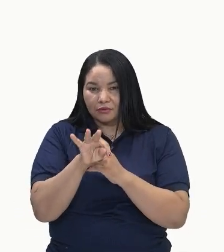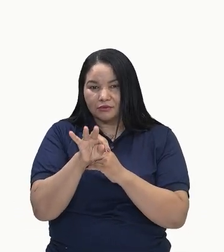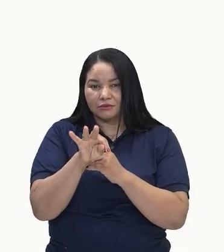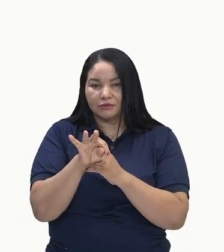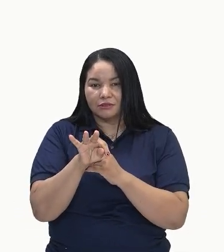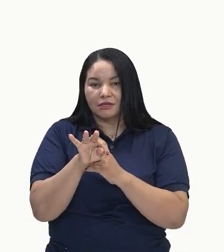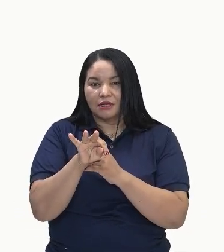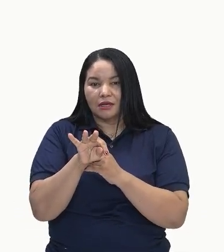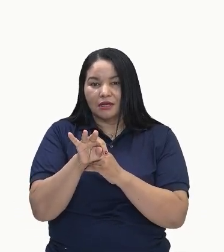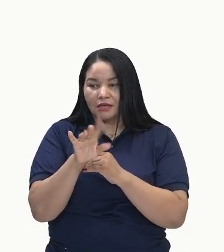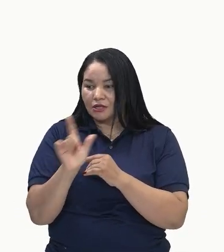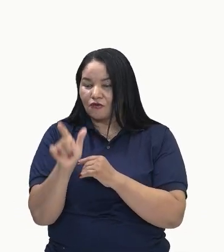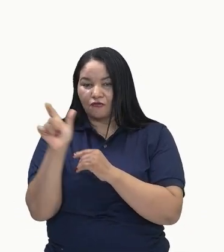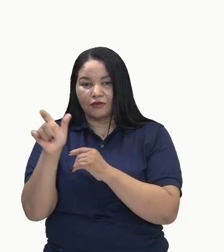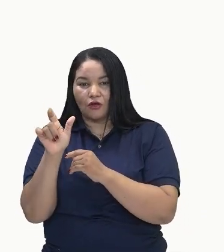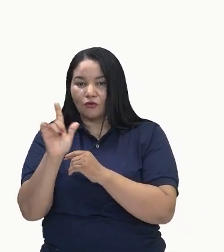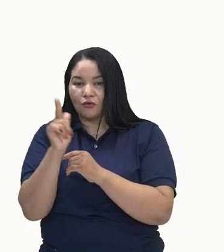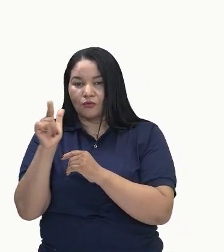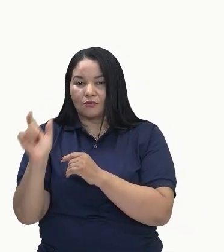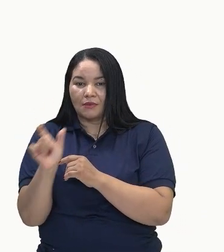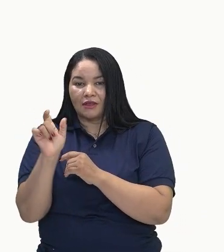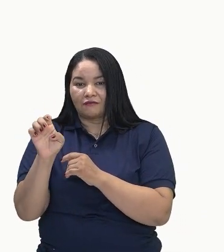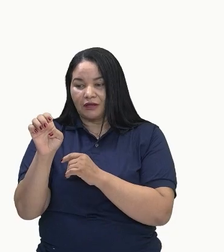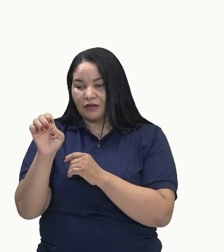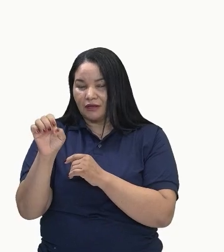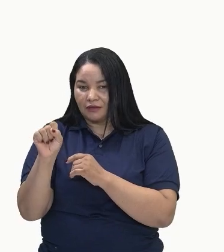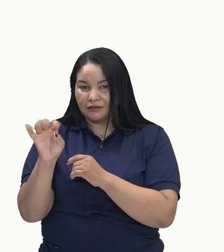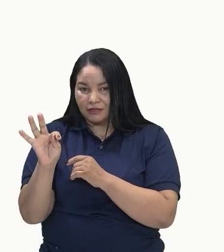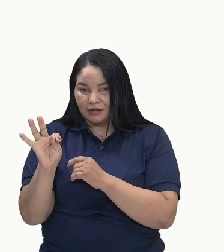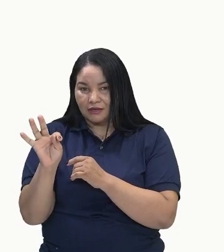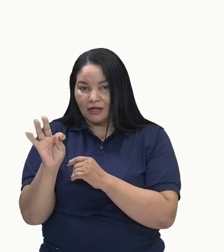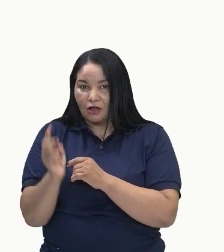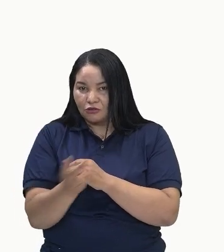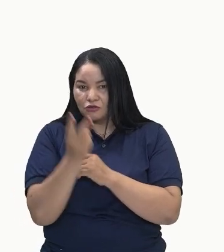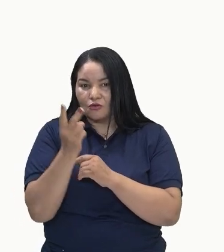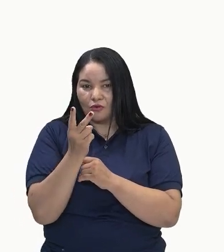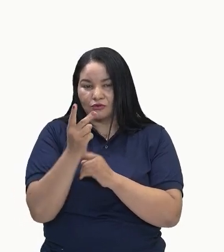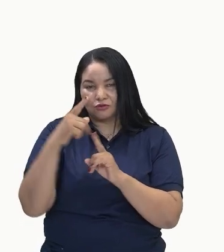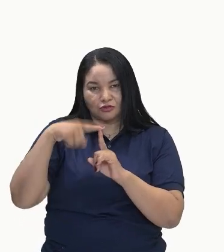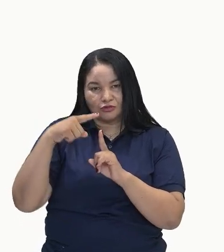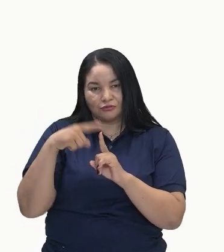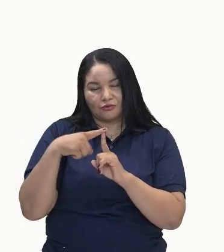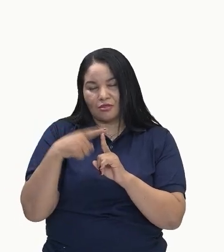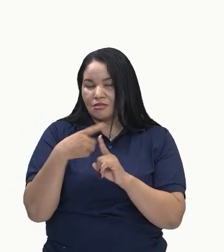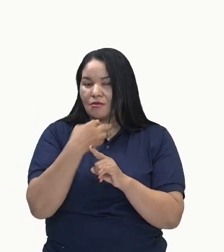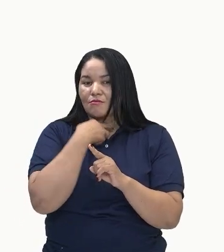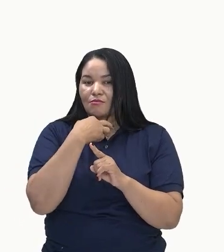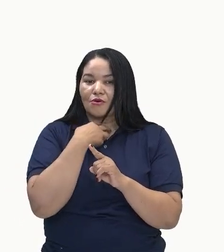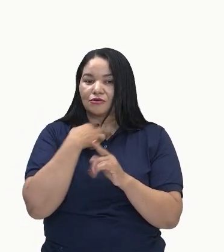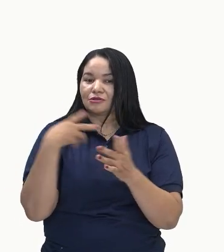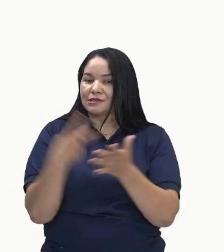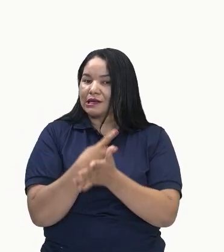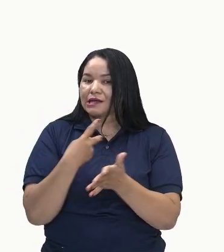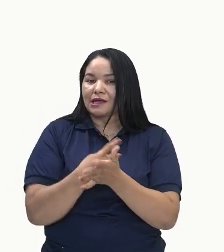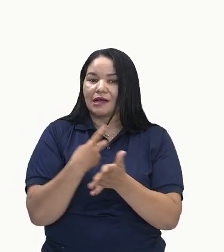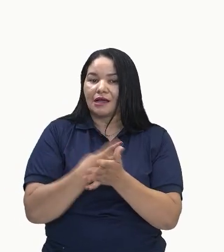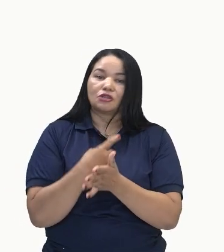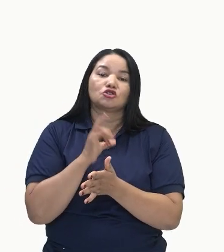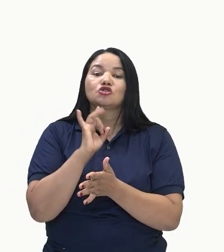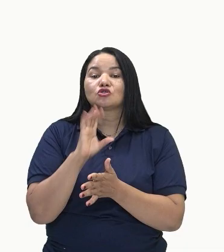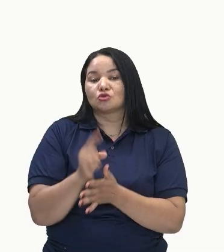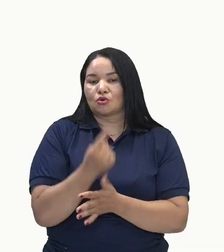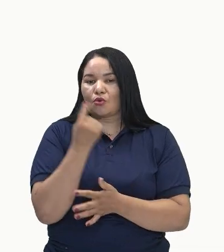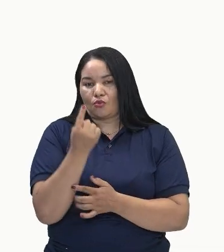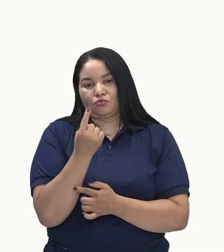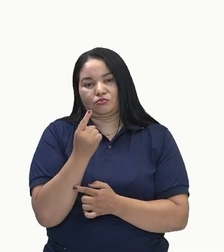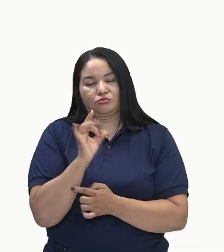de formação de superlativo com EST, e aqui eu utilizei the most também, que está errado. Eu não posso utilizar os dois. Eu